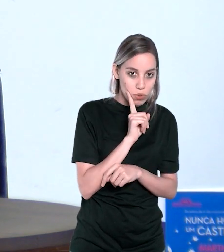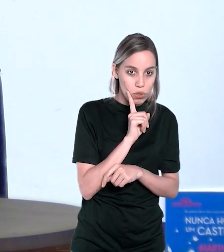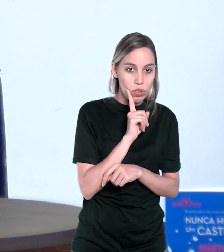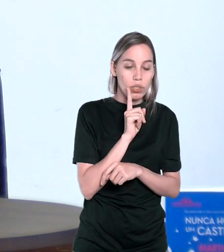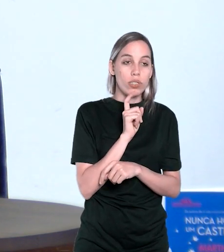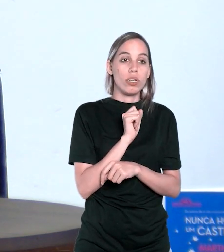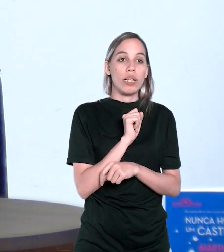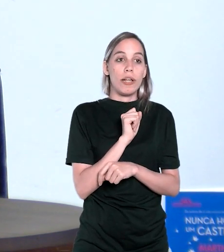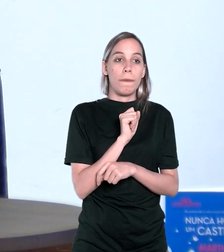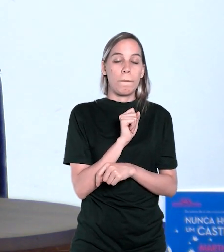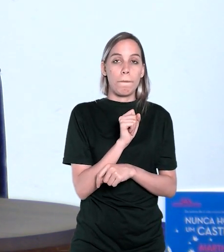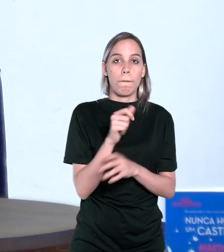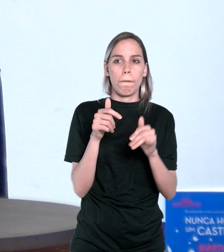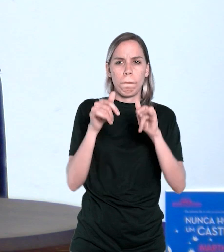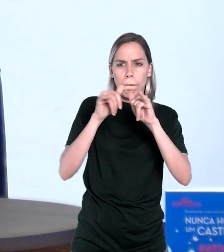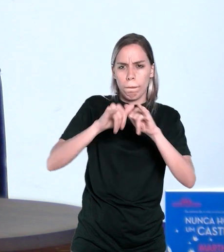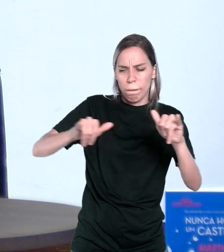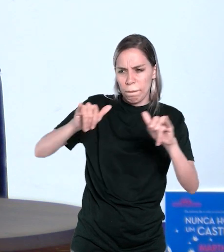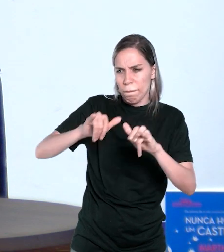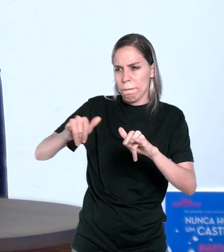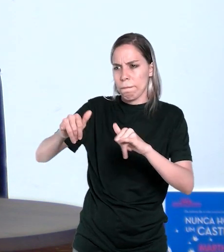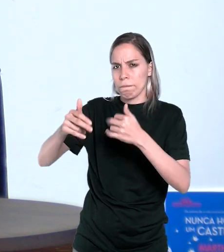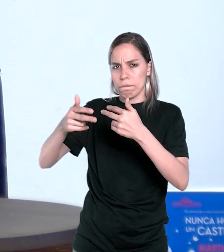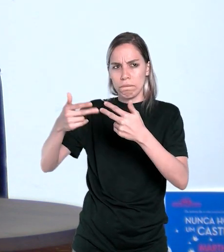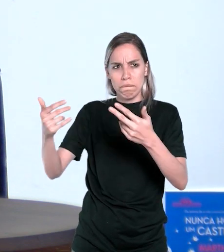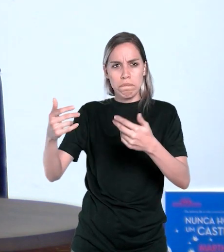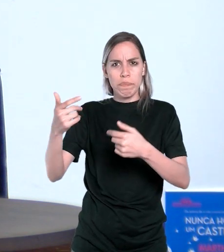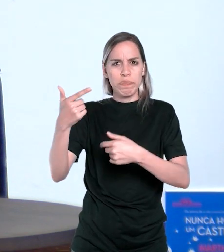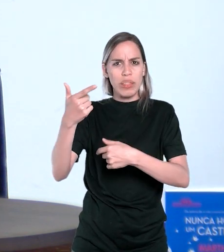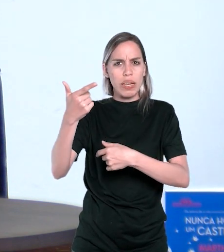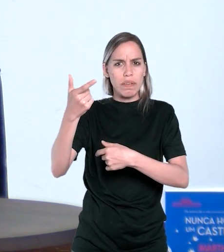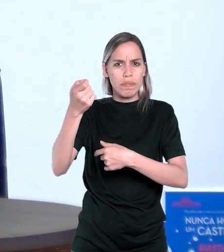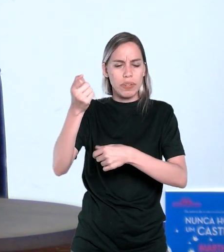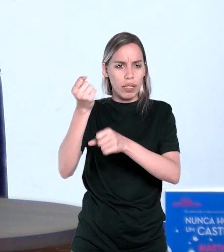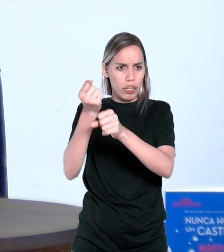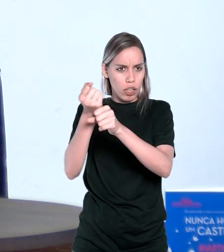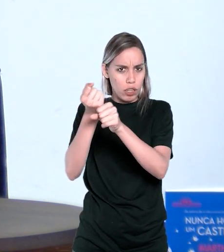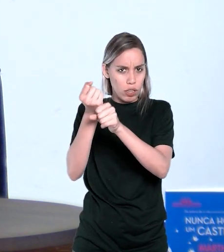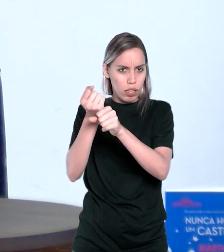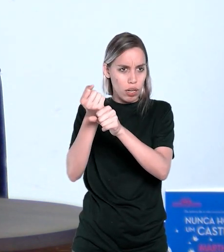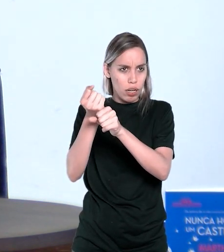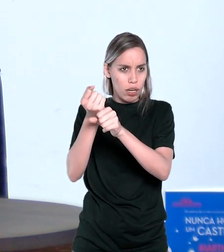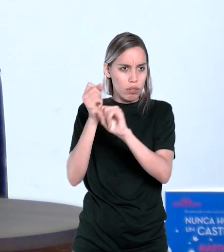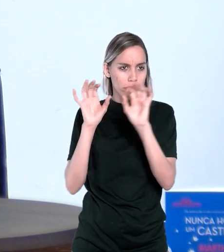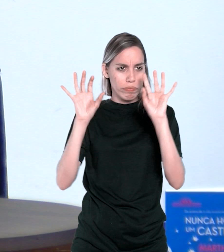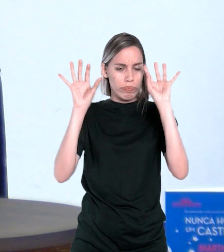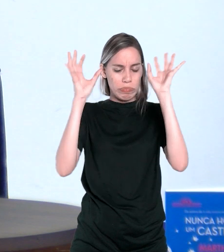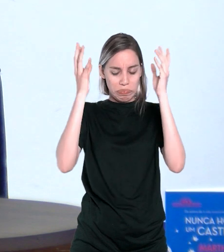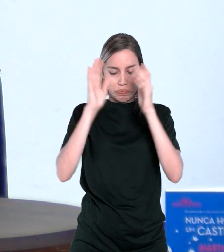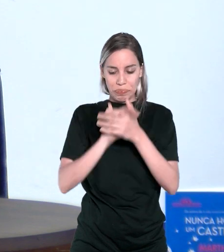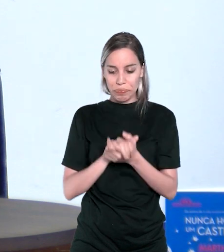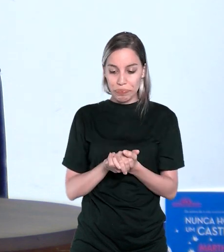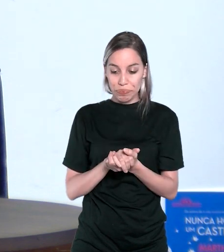mostraram o Madame Satã, estava sei lá quantos anos do primeiro, que foi lançado, não sei se foram 20 anos, acho que foi isso, comemoração na UCLA.